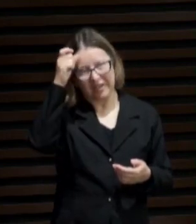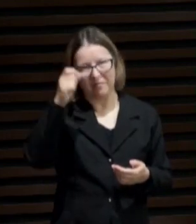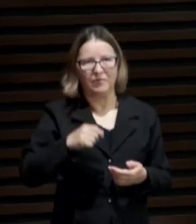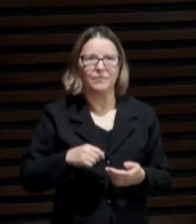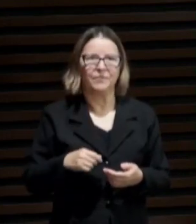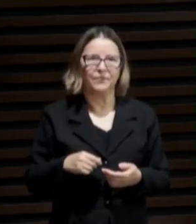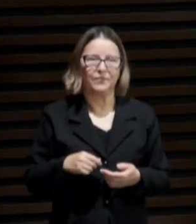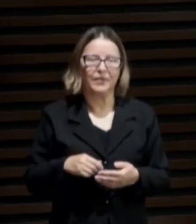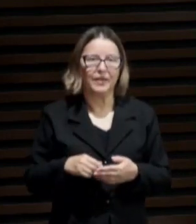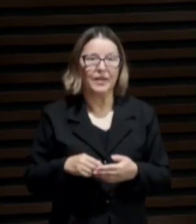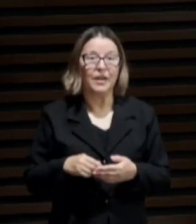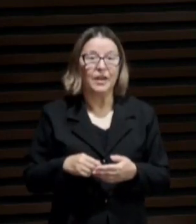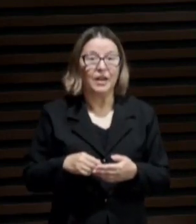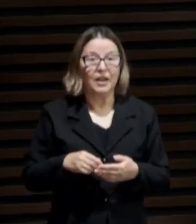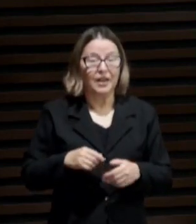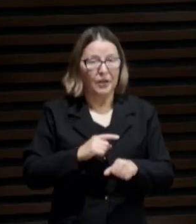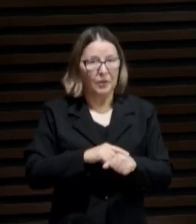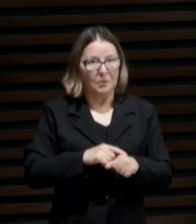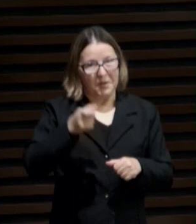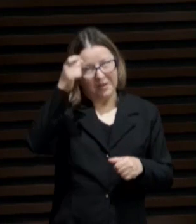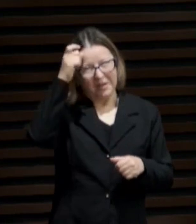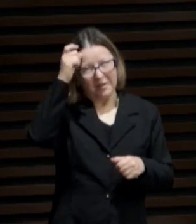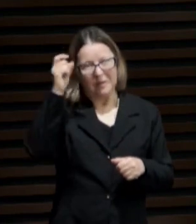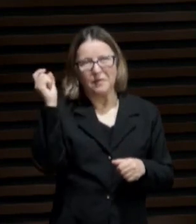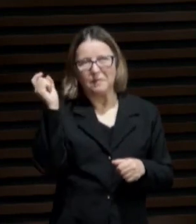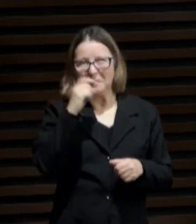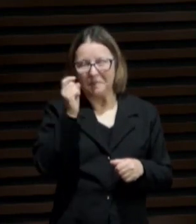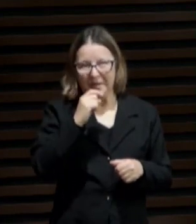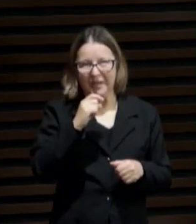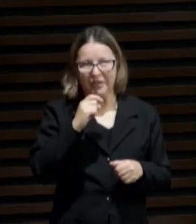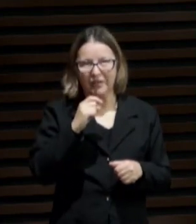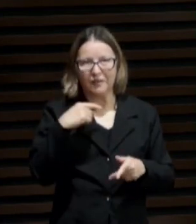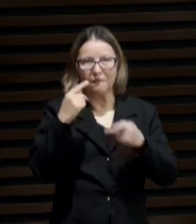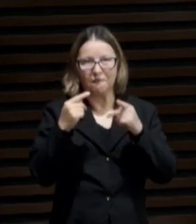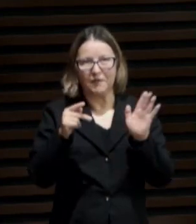ele fala do que lhe é próprio. Porque ele é mentiroso e pai da mentira.